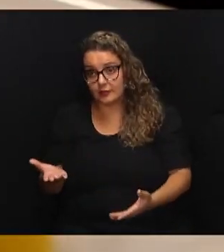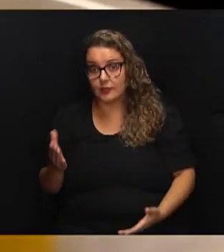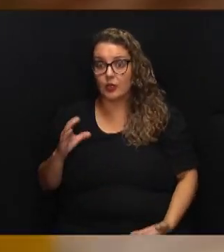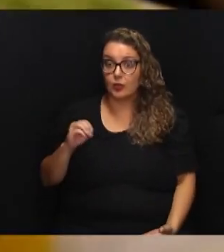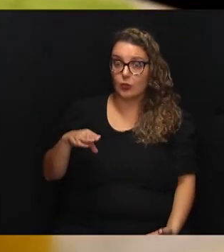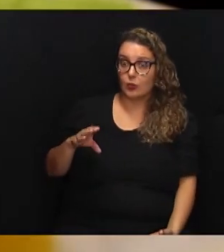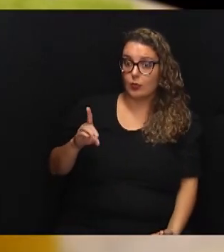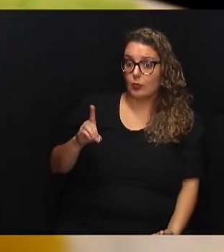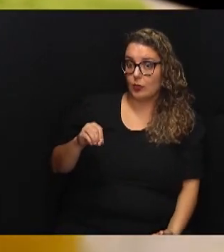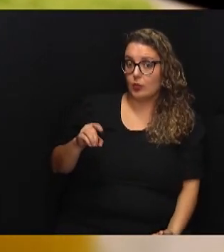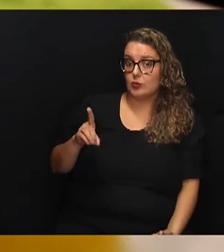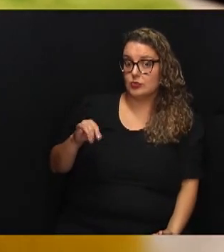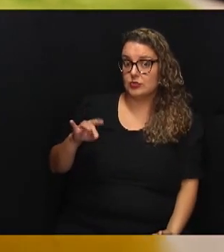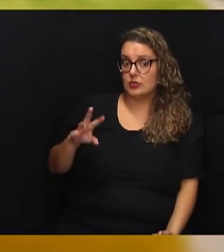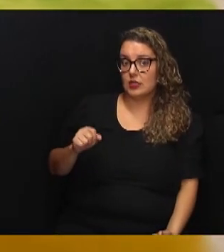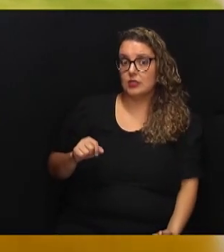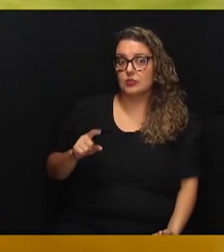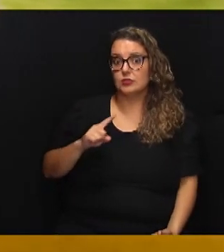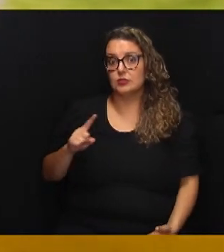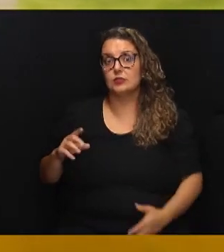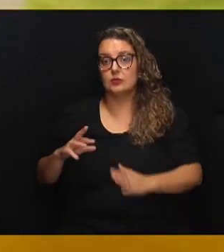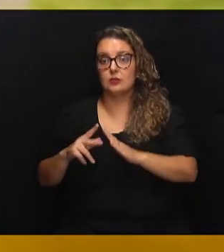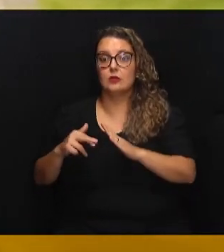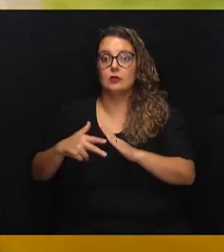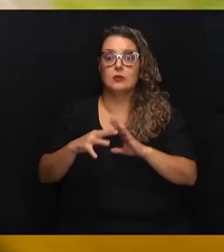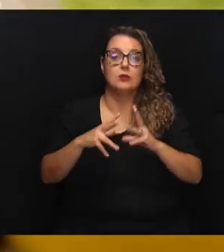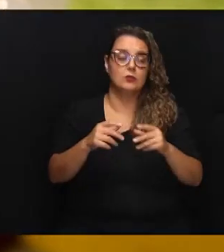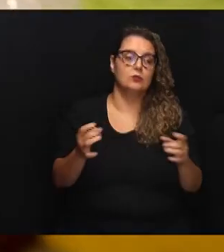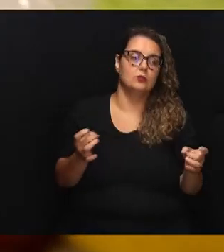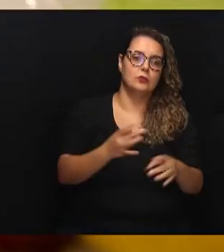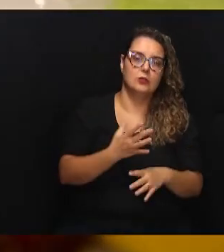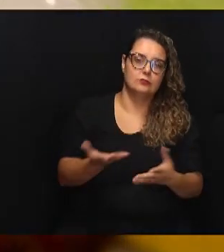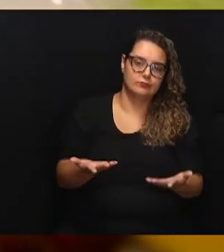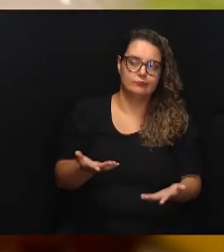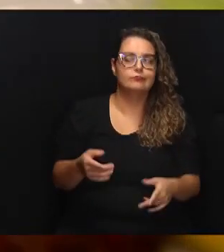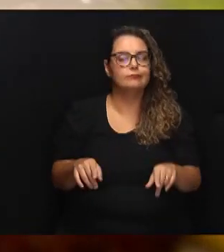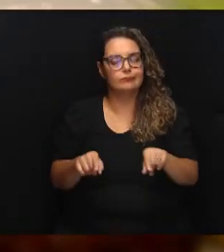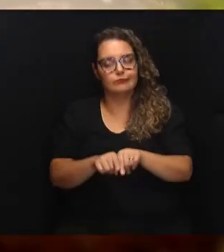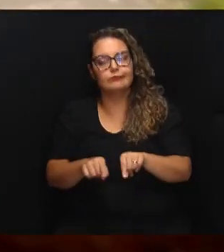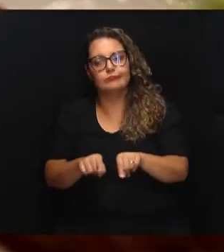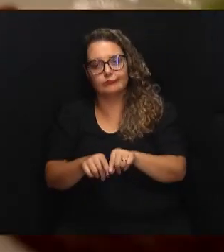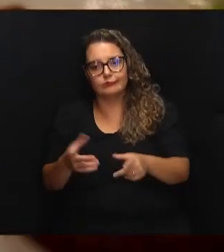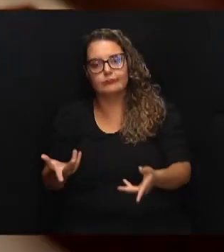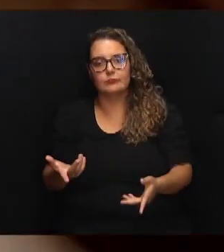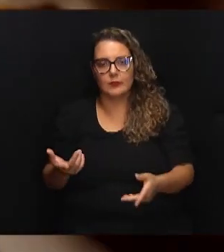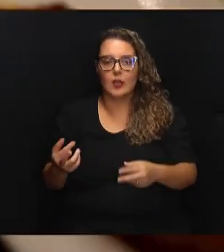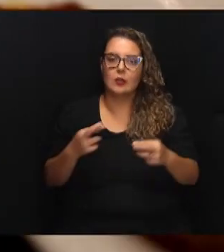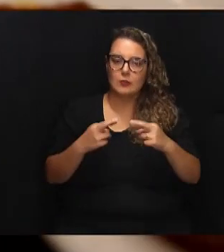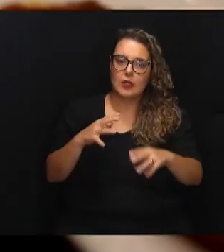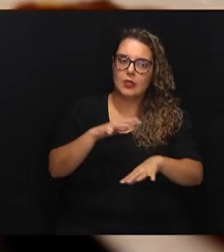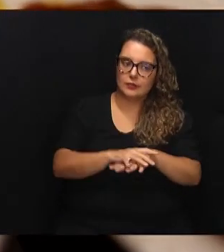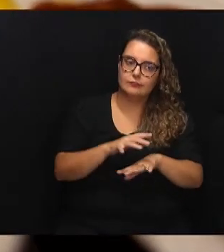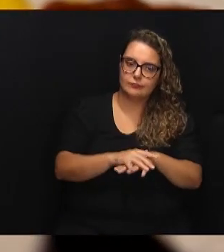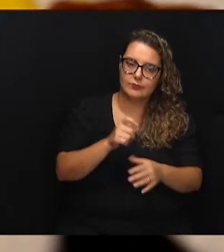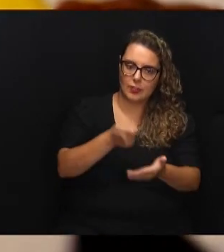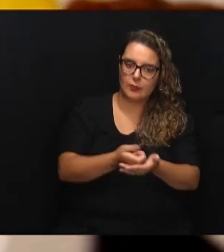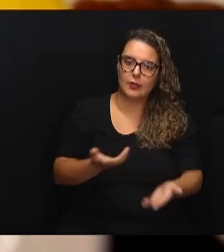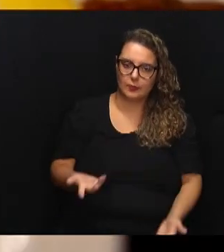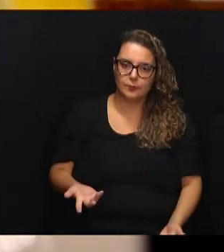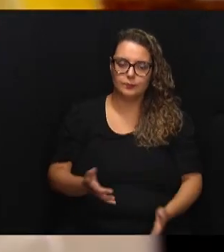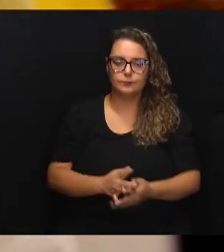de não precisar sair de casa, ter tudo pronto à mão, também tem que levar em conta. E para esse pessoal que